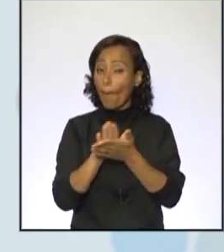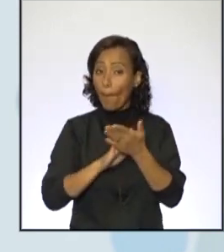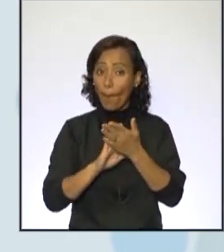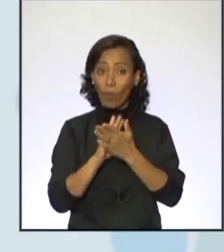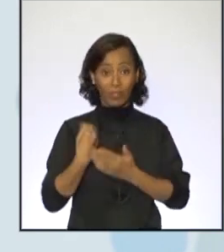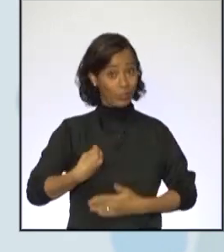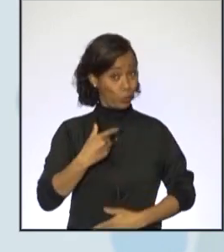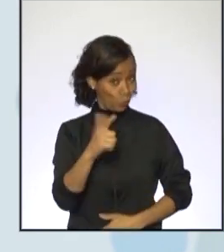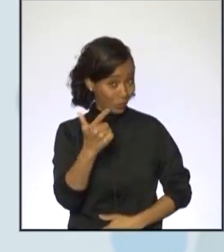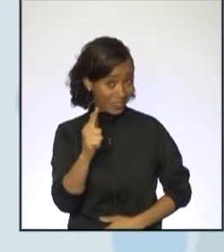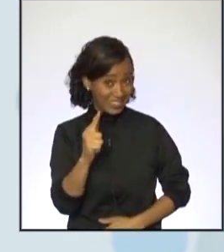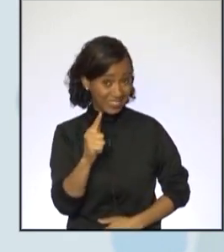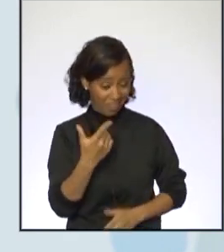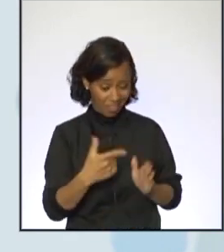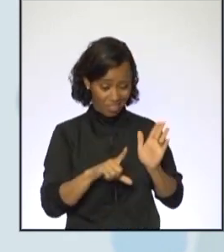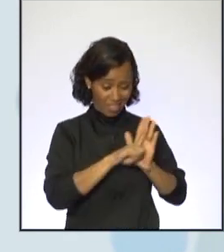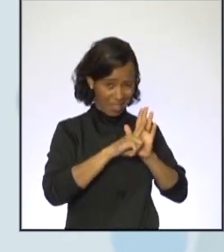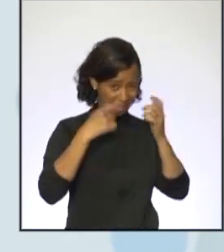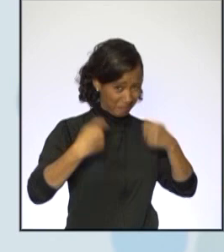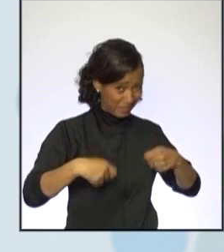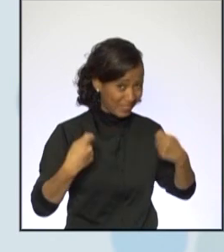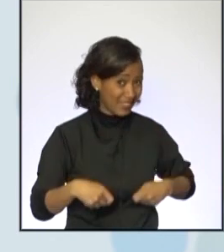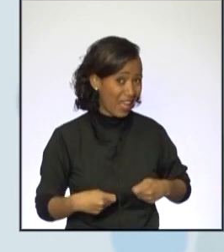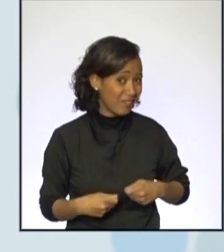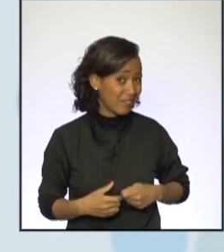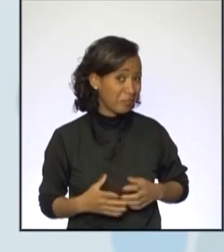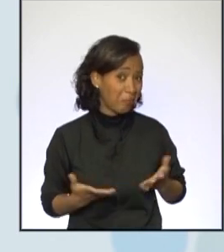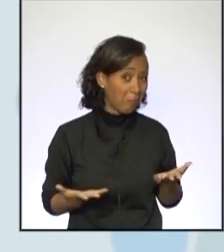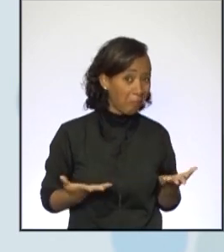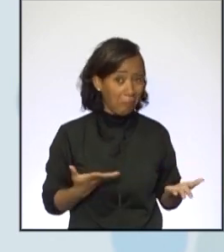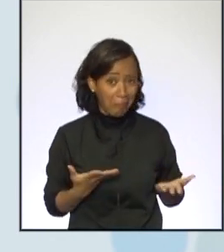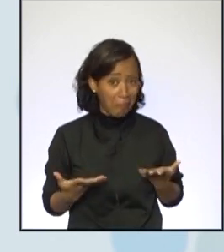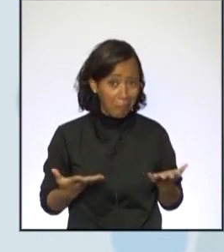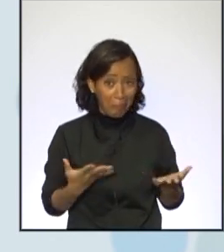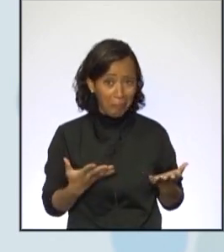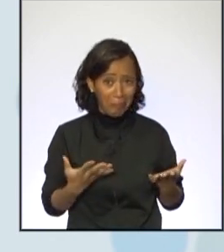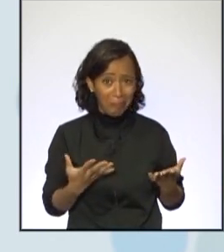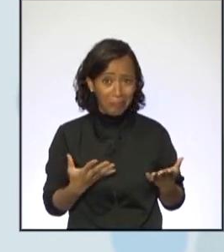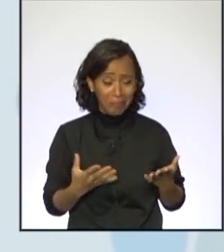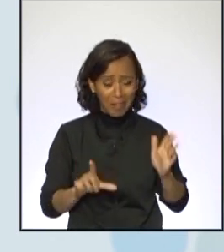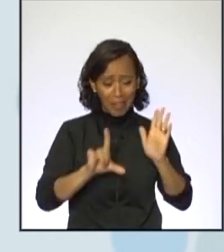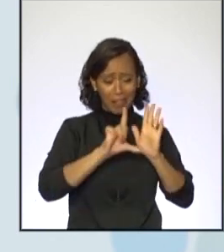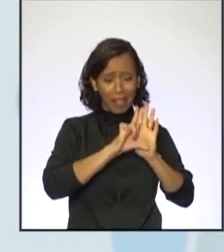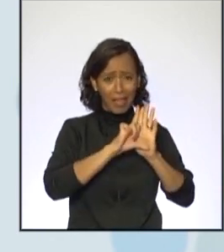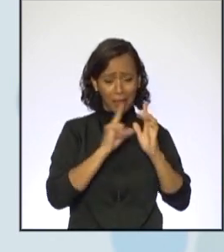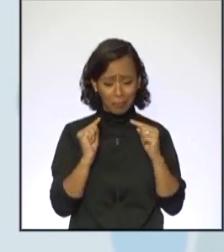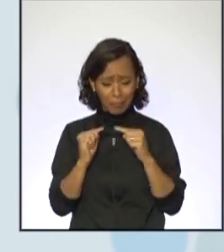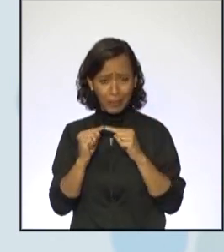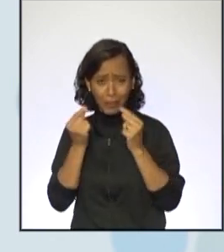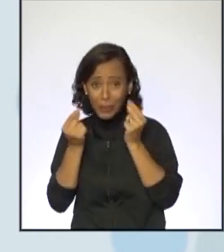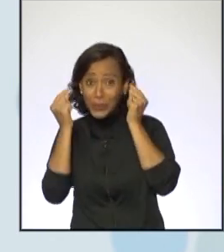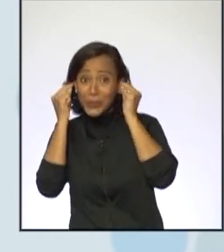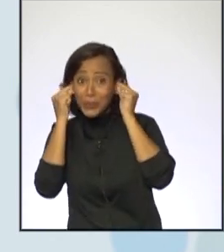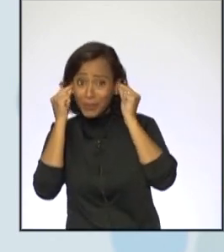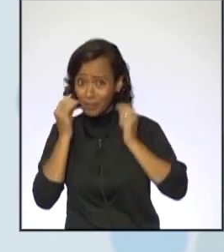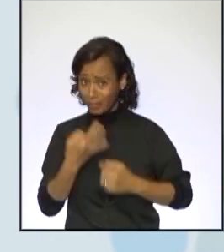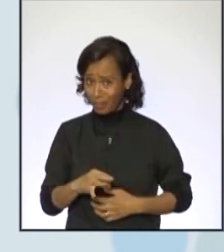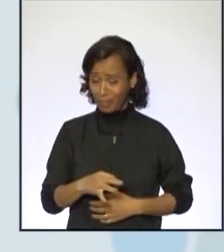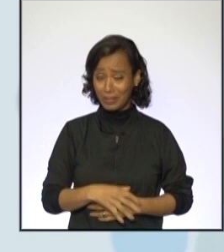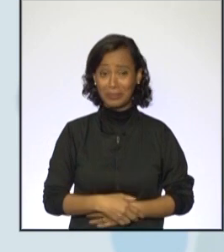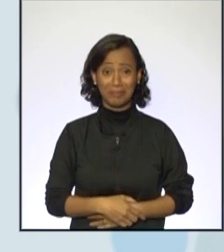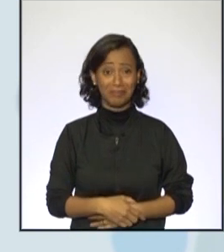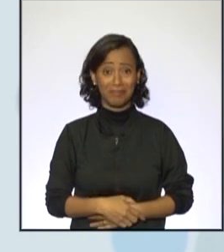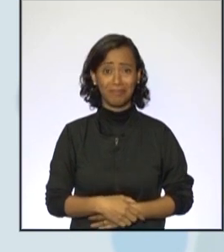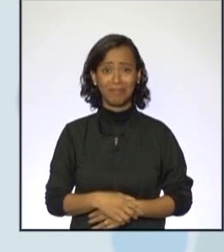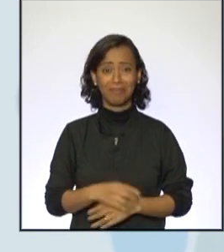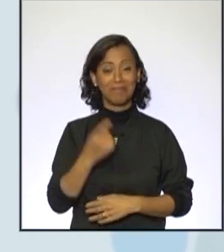lei existiria se não tivessem inventado o fone de ouvido? Qual a resposta? Qual a resposta? Aí a gente